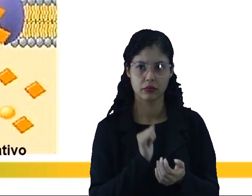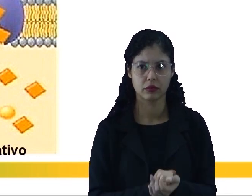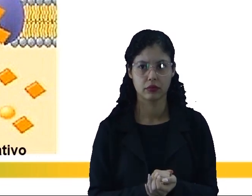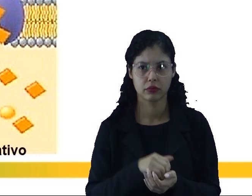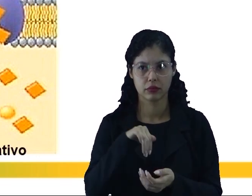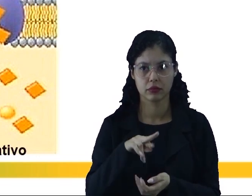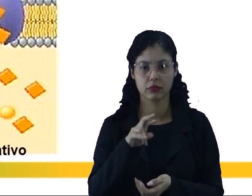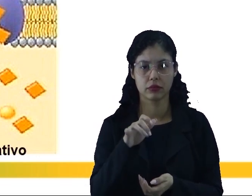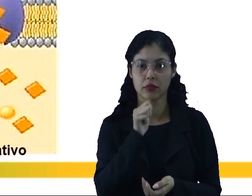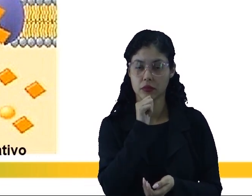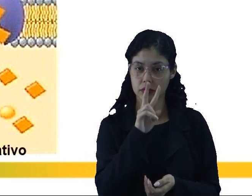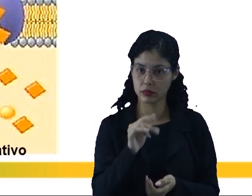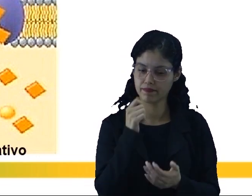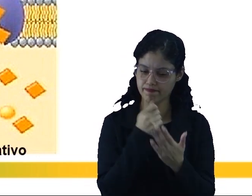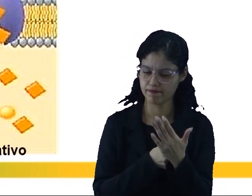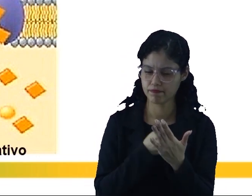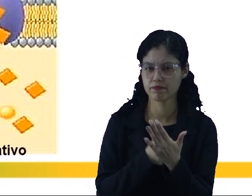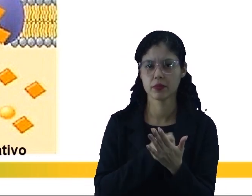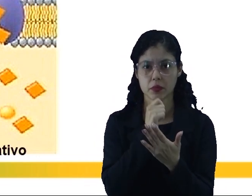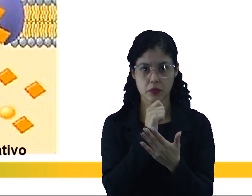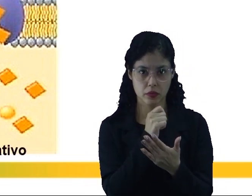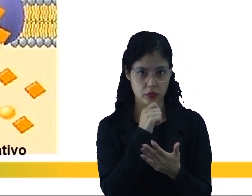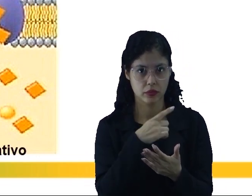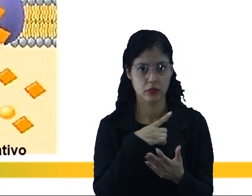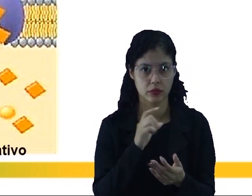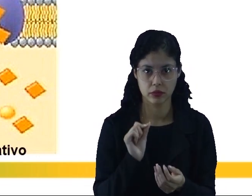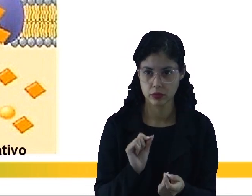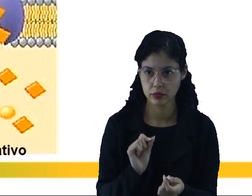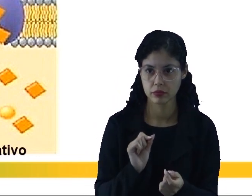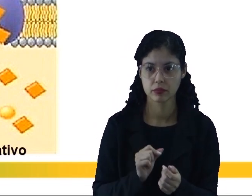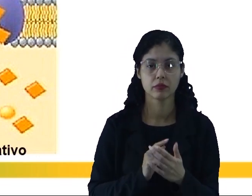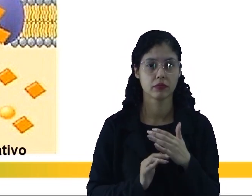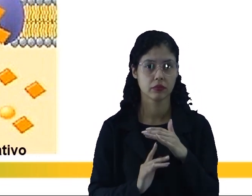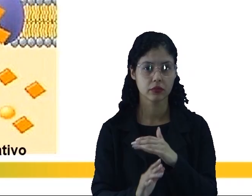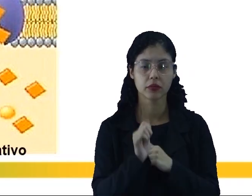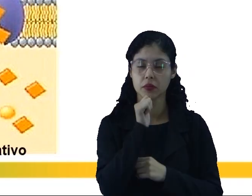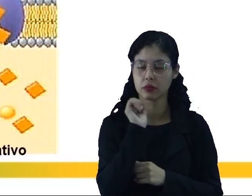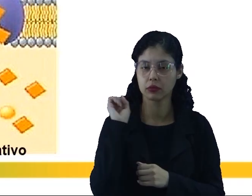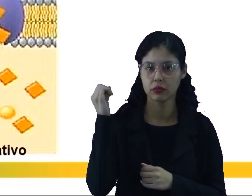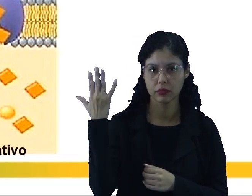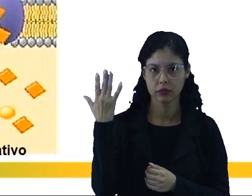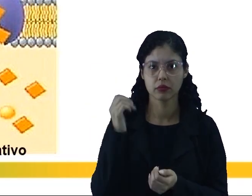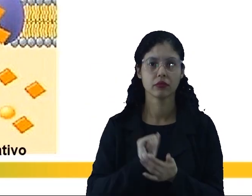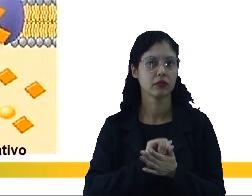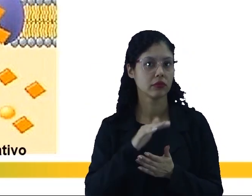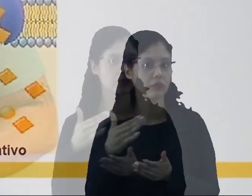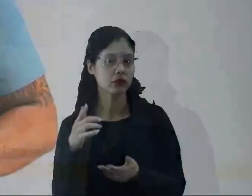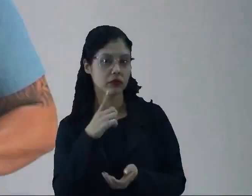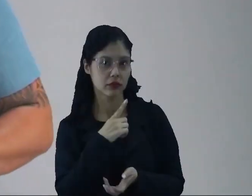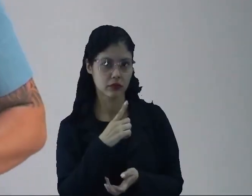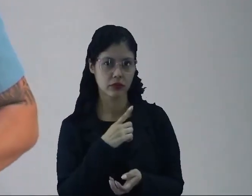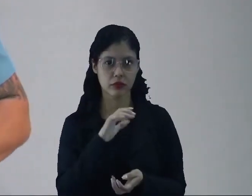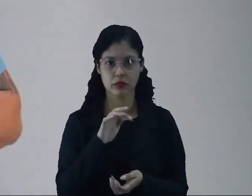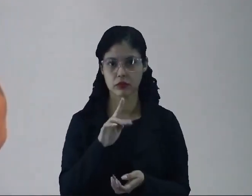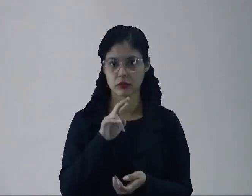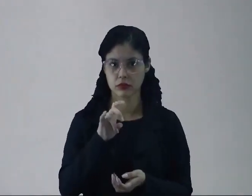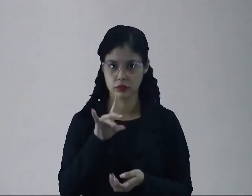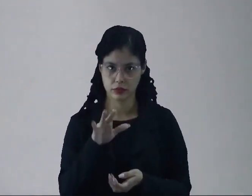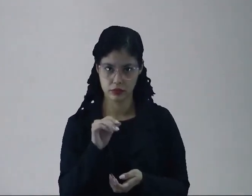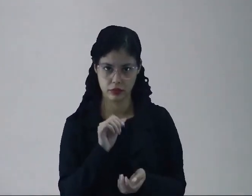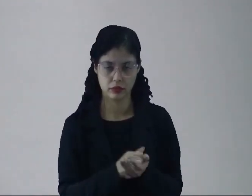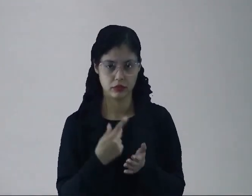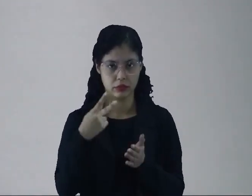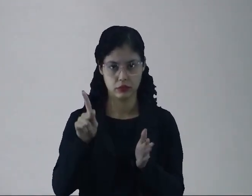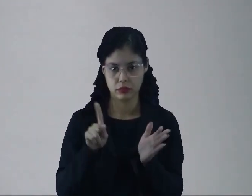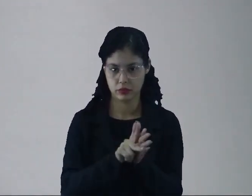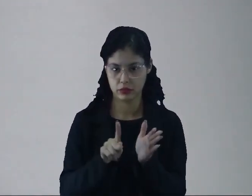essa membrana ela vai fazer um esforço para que esse transporte aconteça. E aí, quando eu tenho um transporte ativo, na